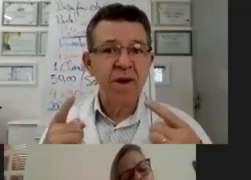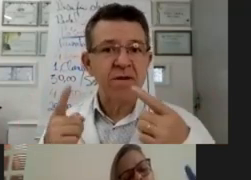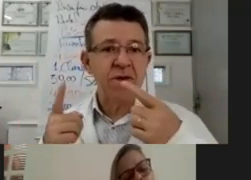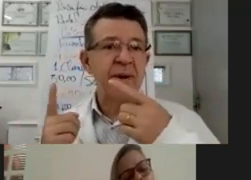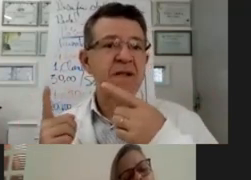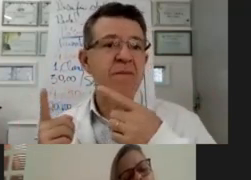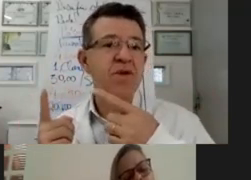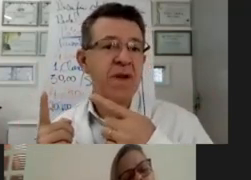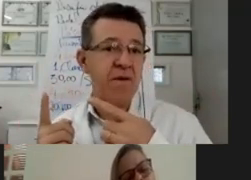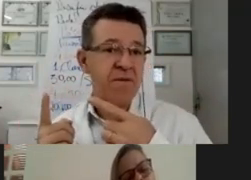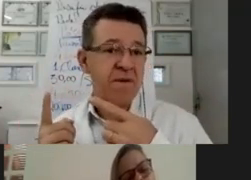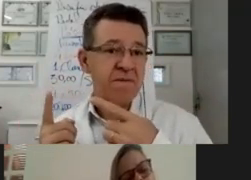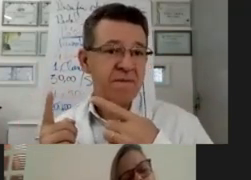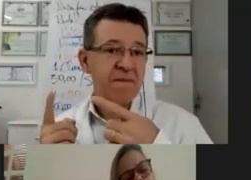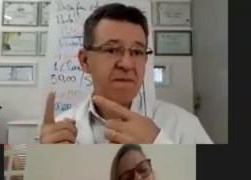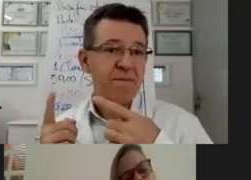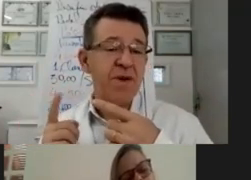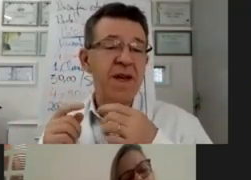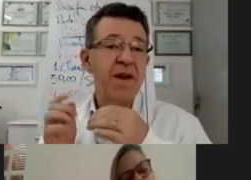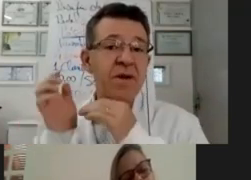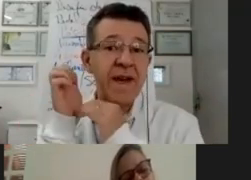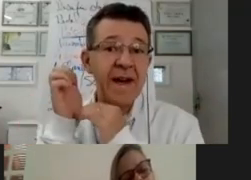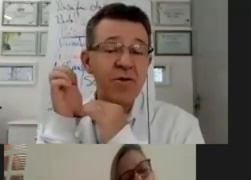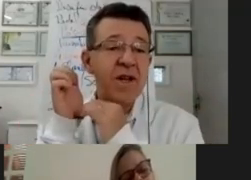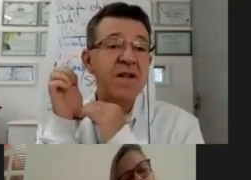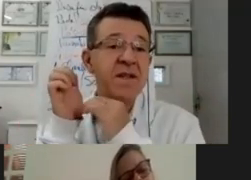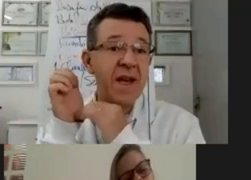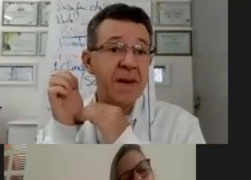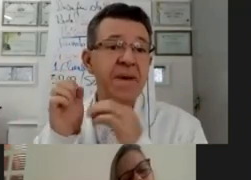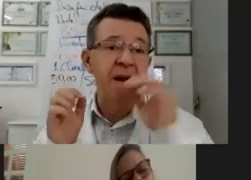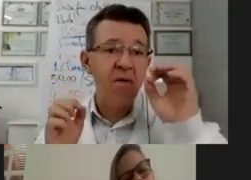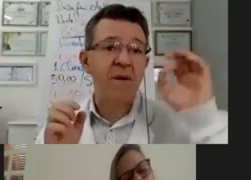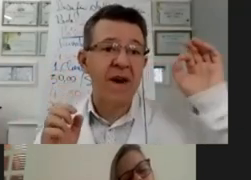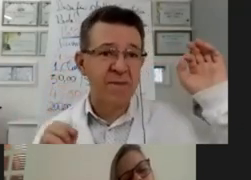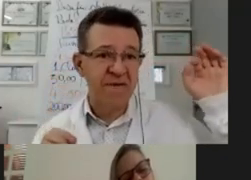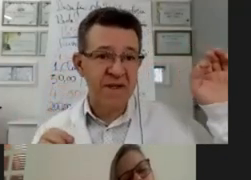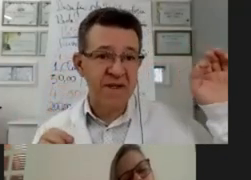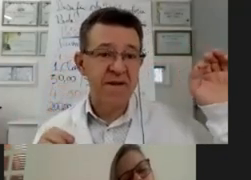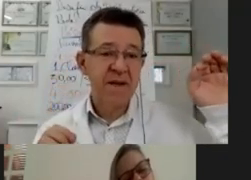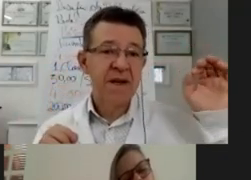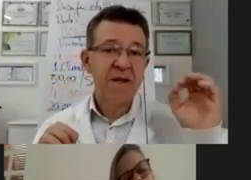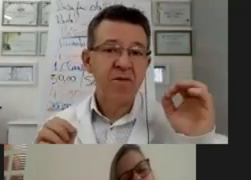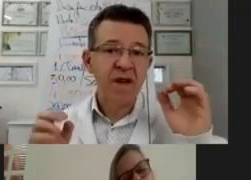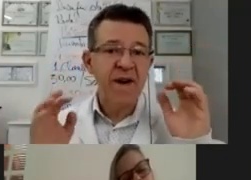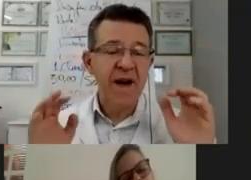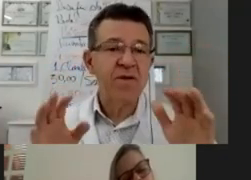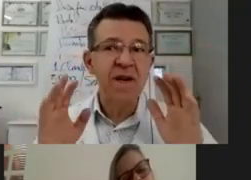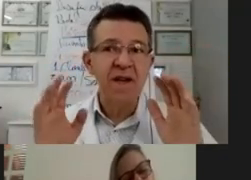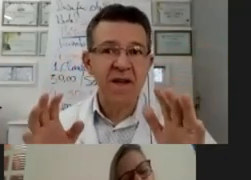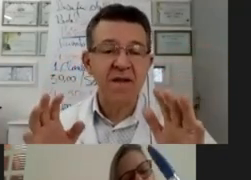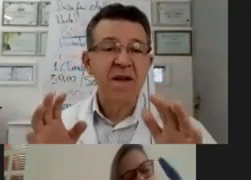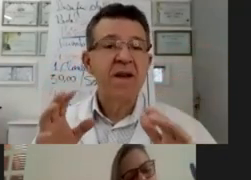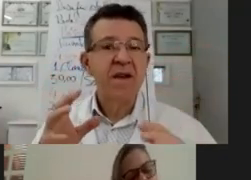eu não entro na parte emocional. Por quê? Eu quero ter sempre algo a mais para fazer. Então, tem